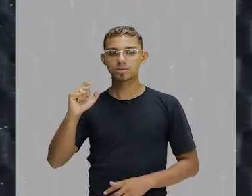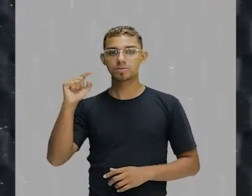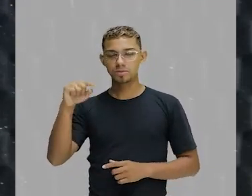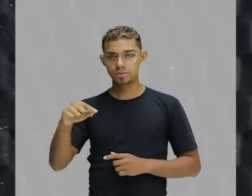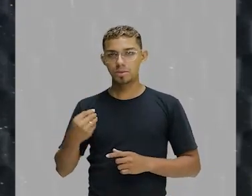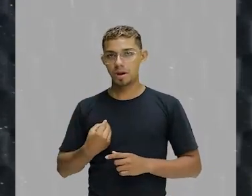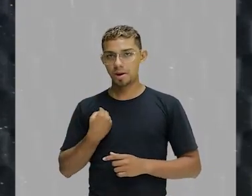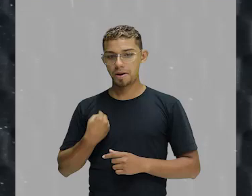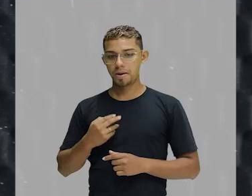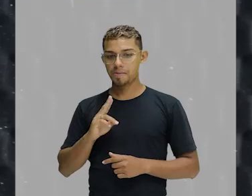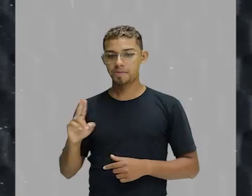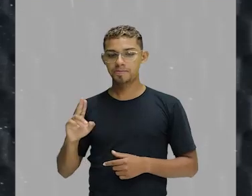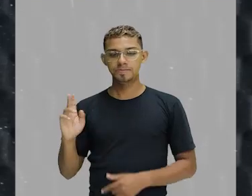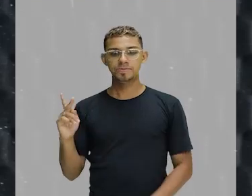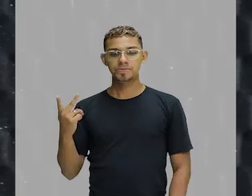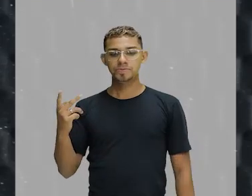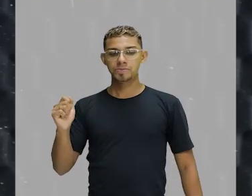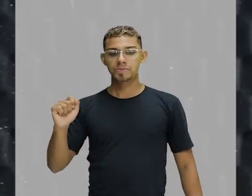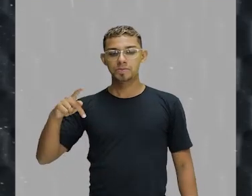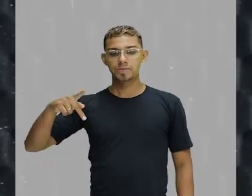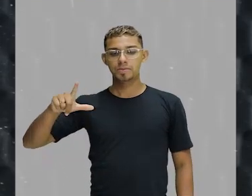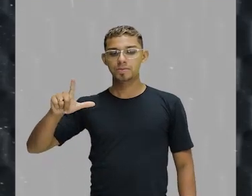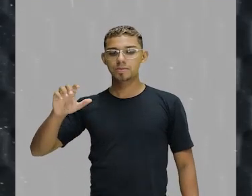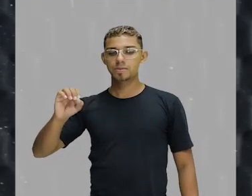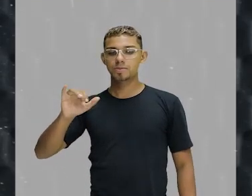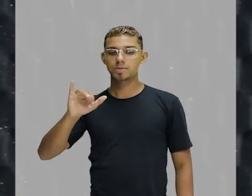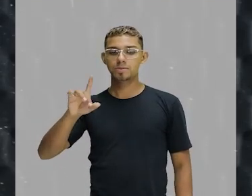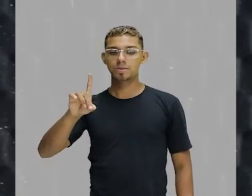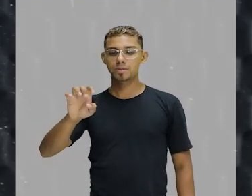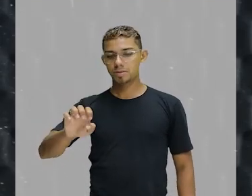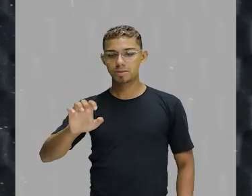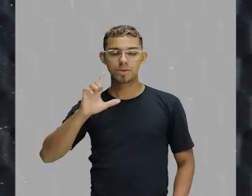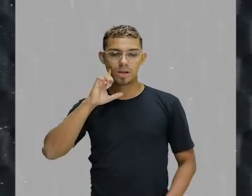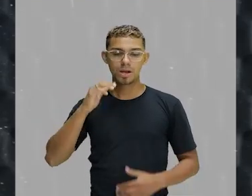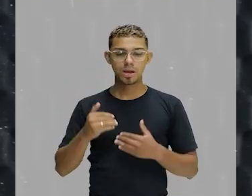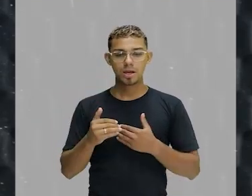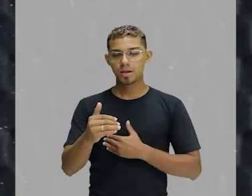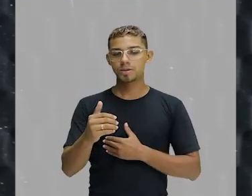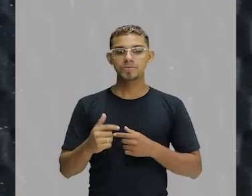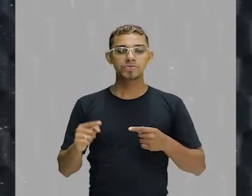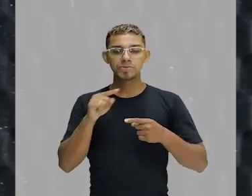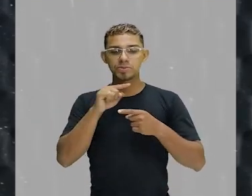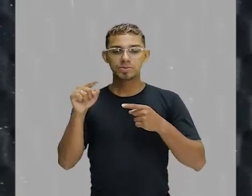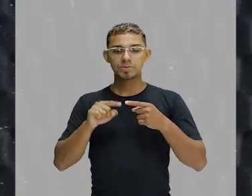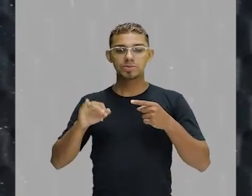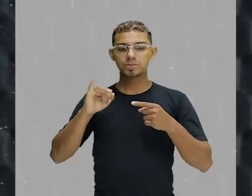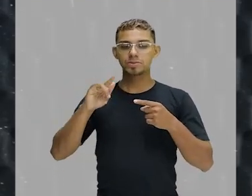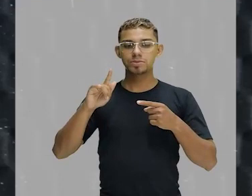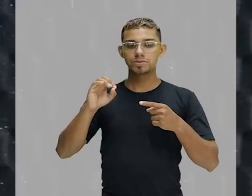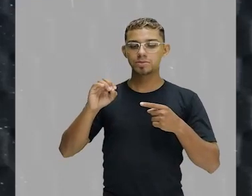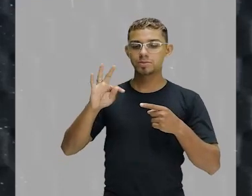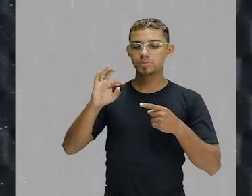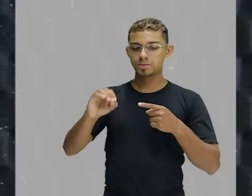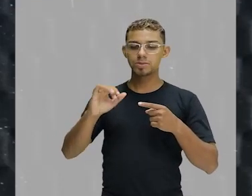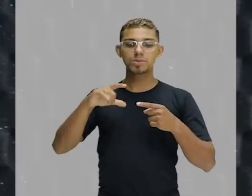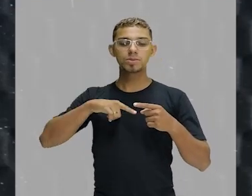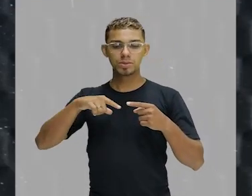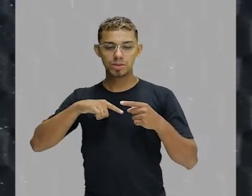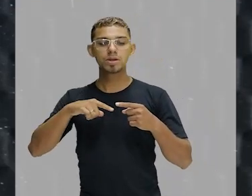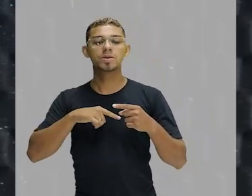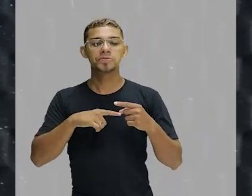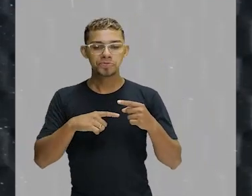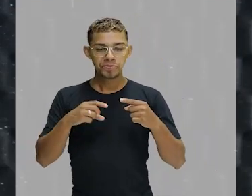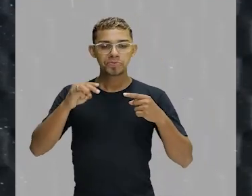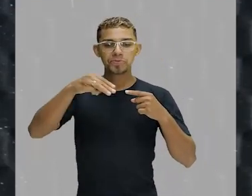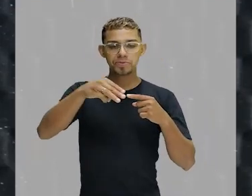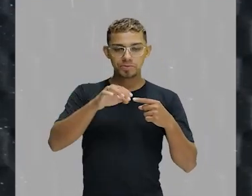ela vai acontecer, olha aqui, ó, a partir do momento que o zigoto aparece, esse zigoto vai sofrer meiose